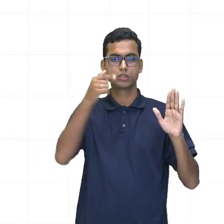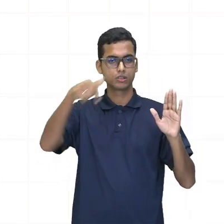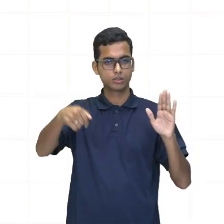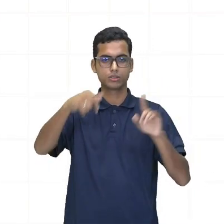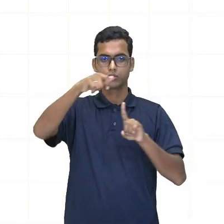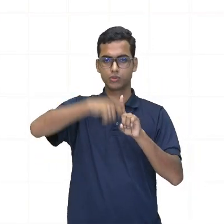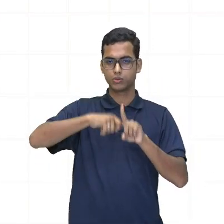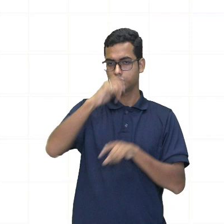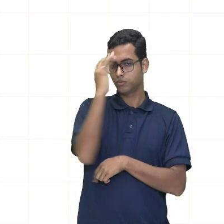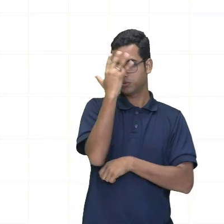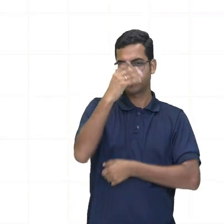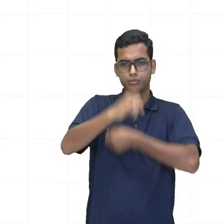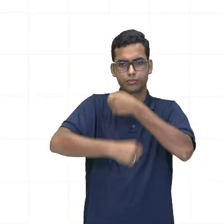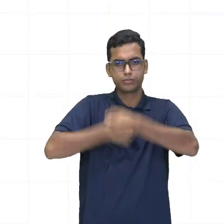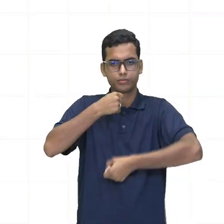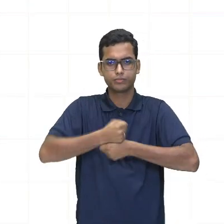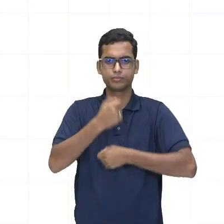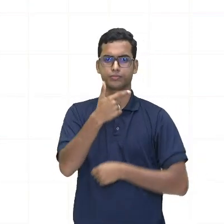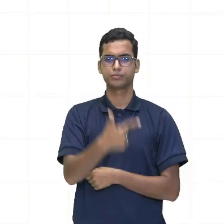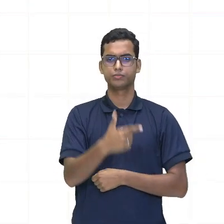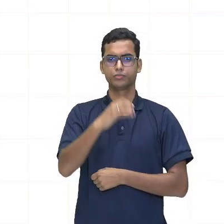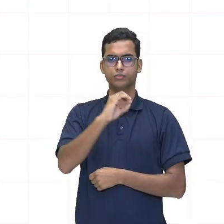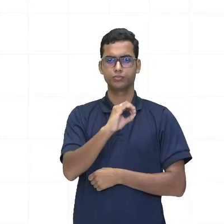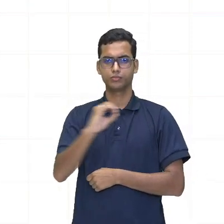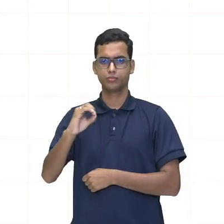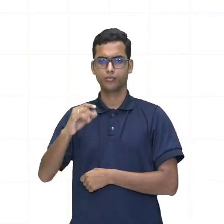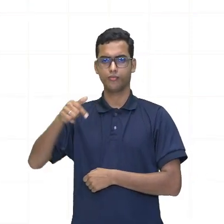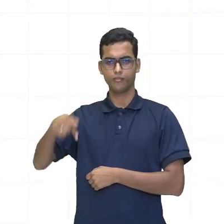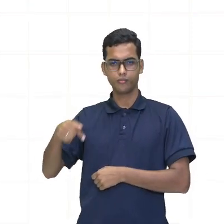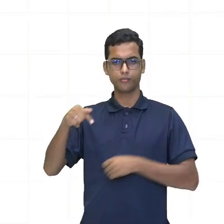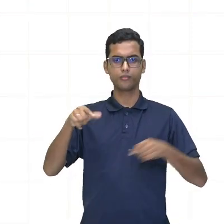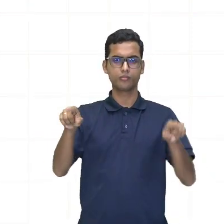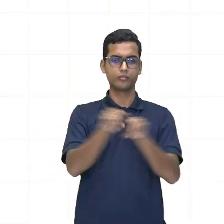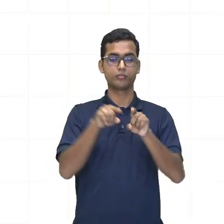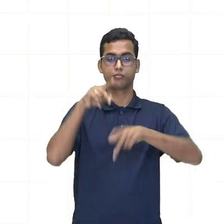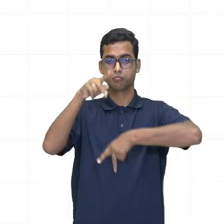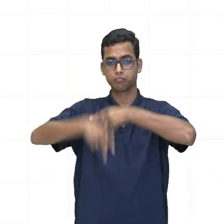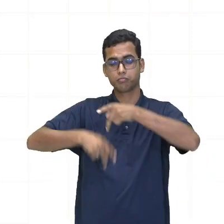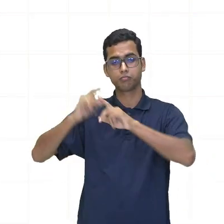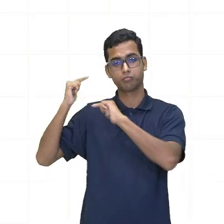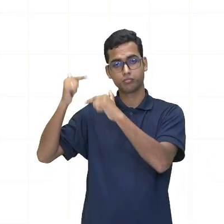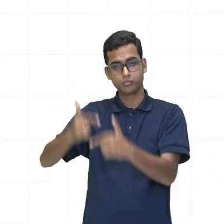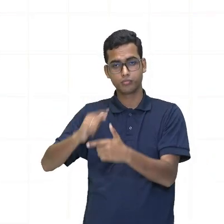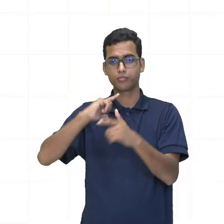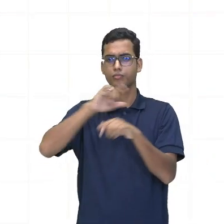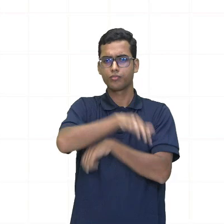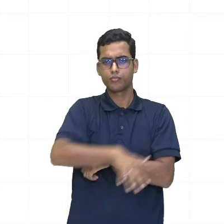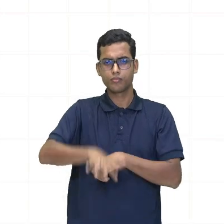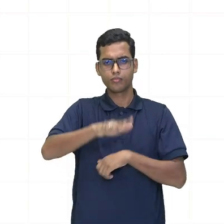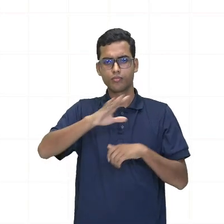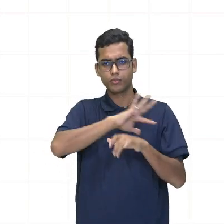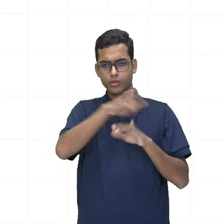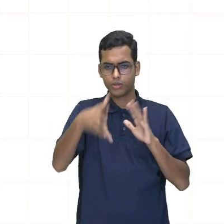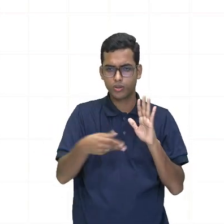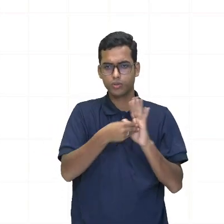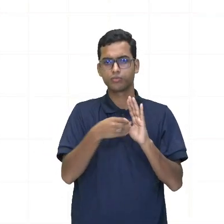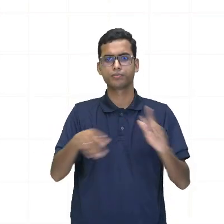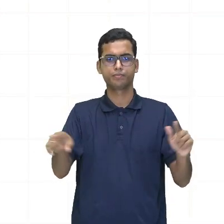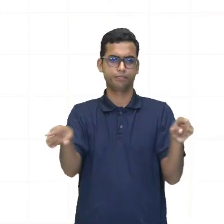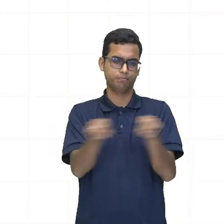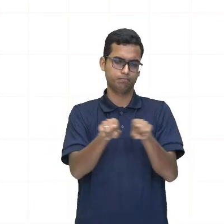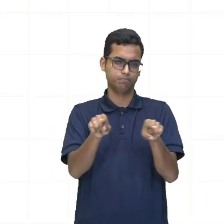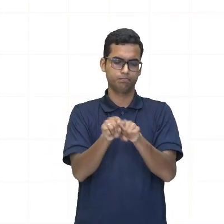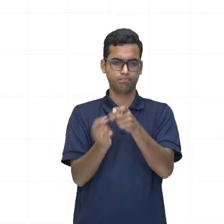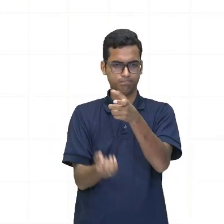A localização para esses povos, né, tradicionais é justamente a região amazônica. A origem, qual é a origem